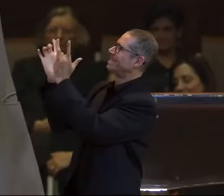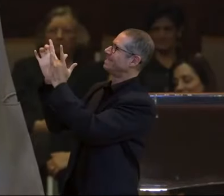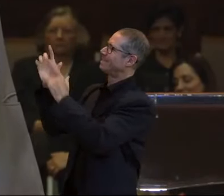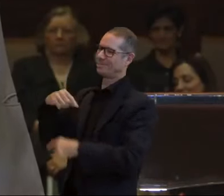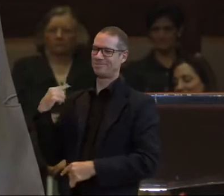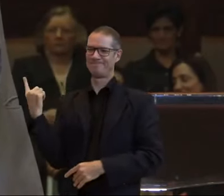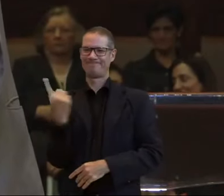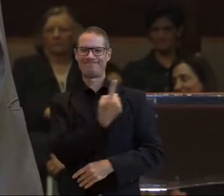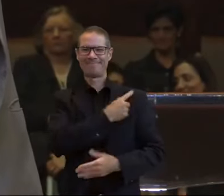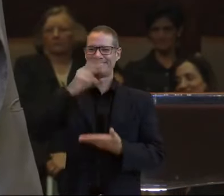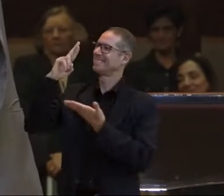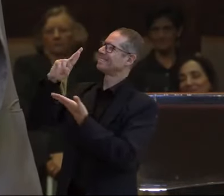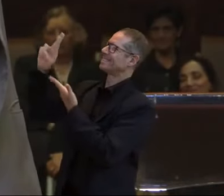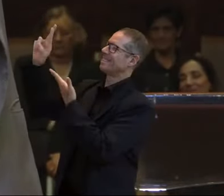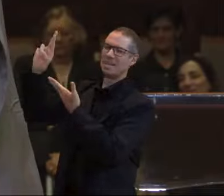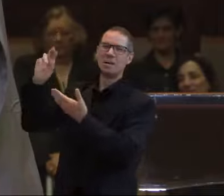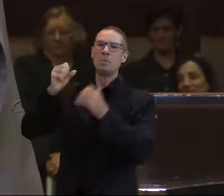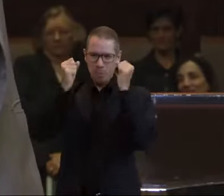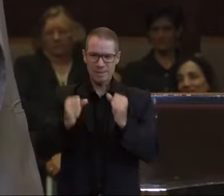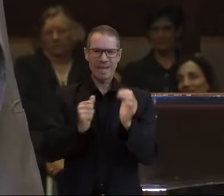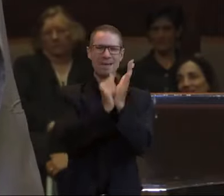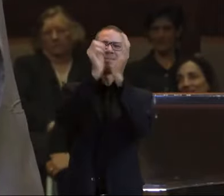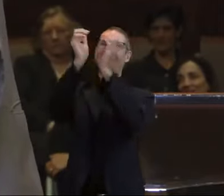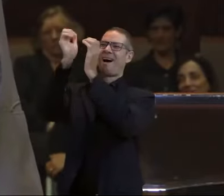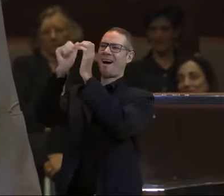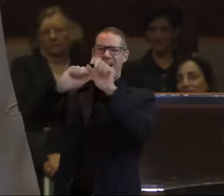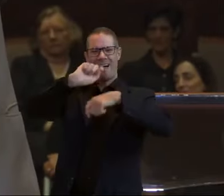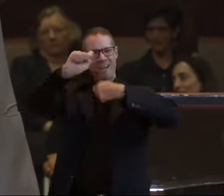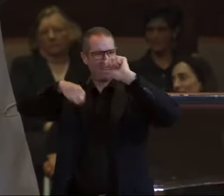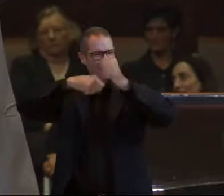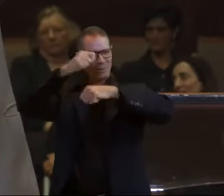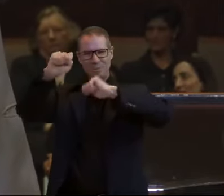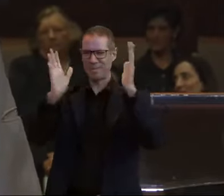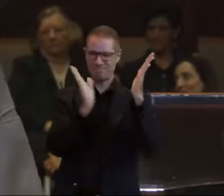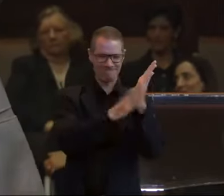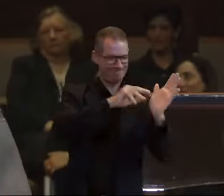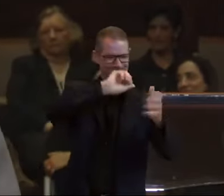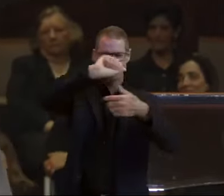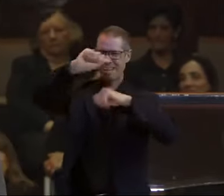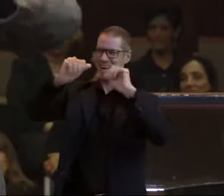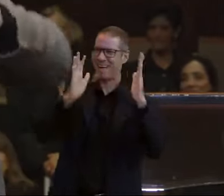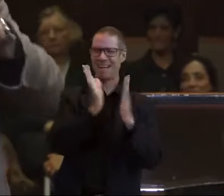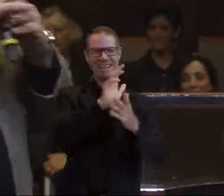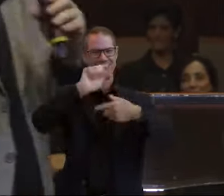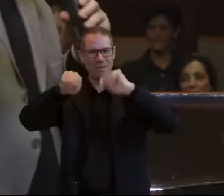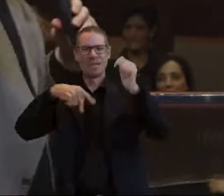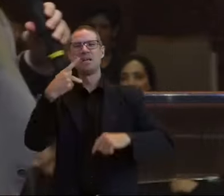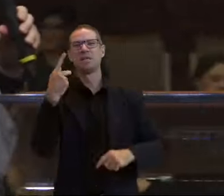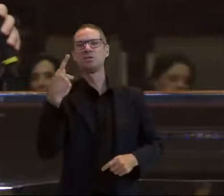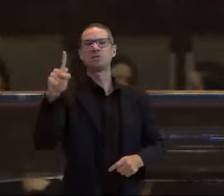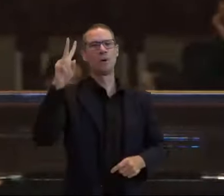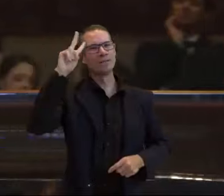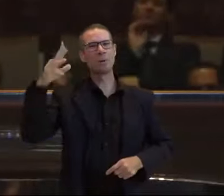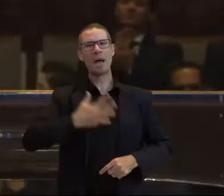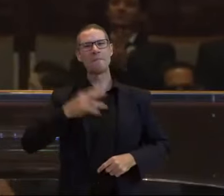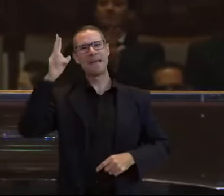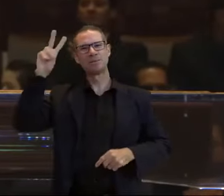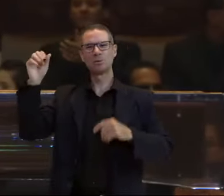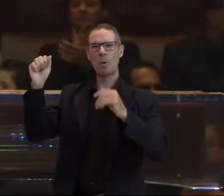Senhor. Podemos dizer aleluia aqui, aleluia. A tua história é a minha história. Vamos dar uma salva de palmas